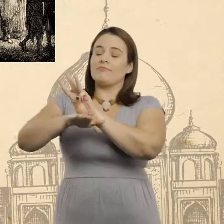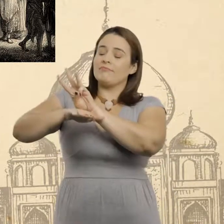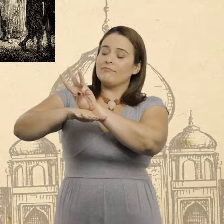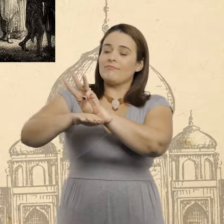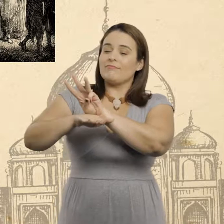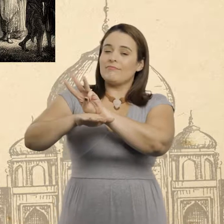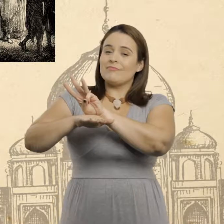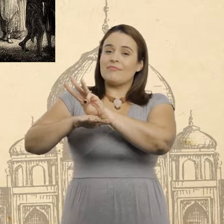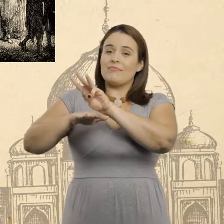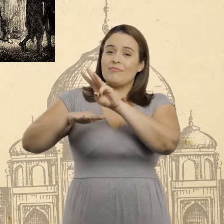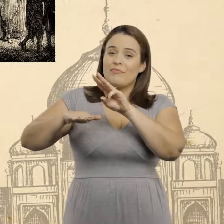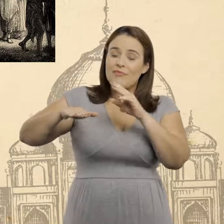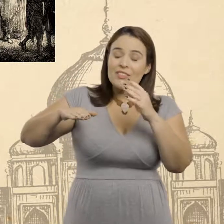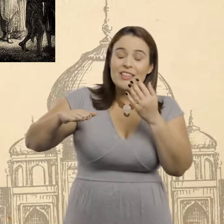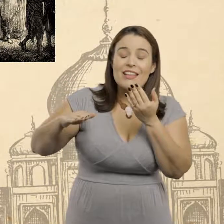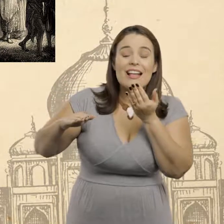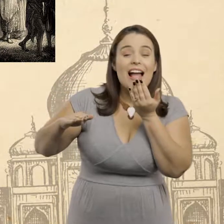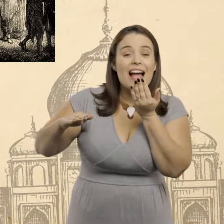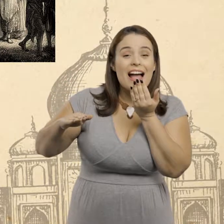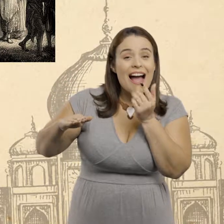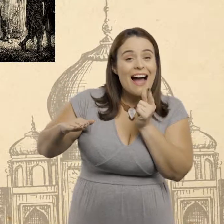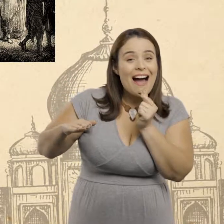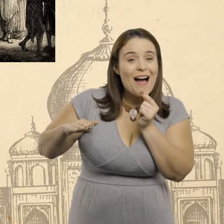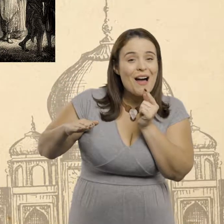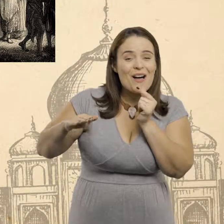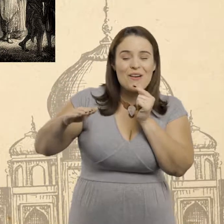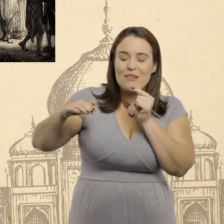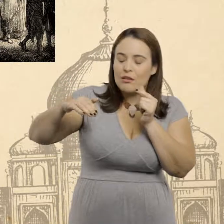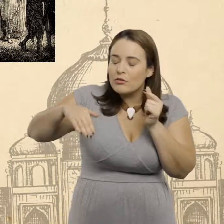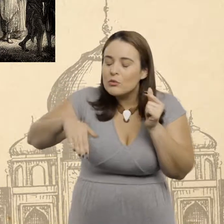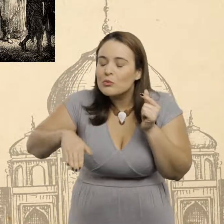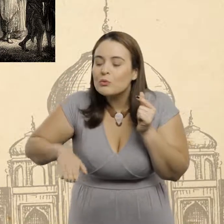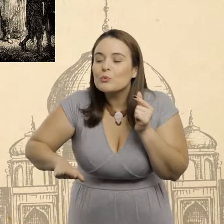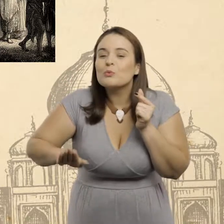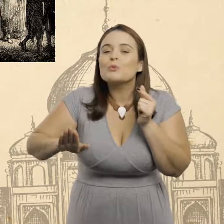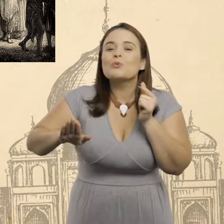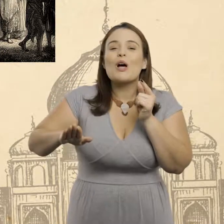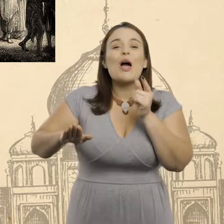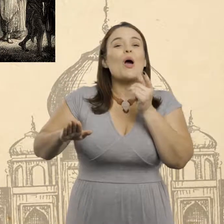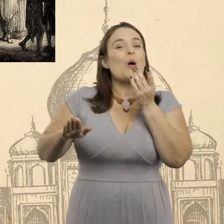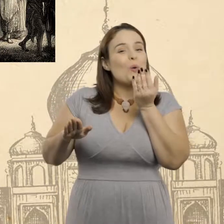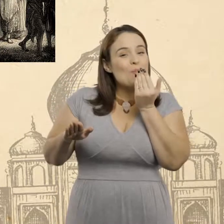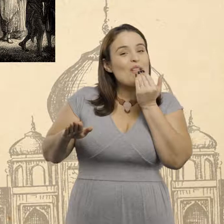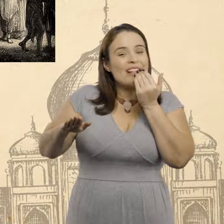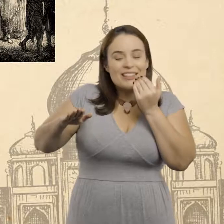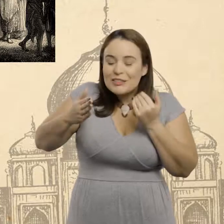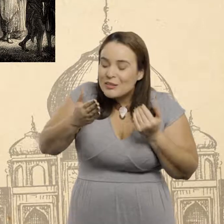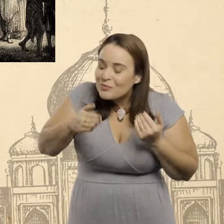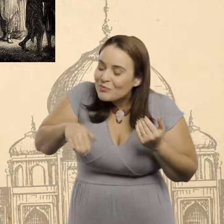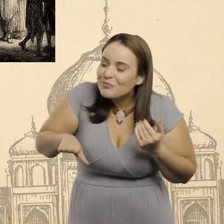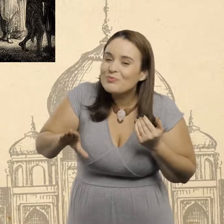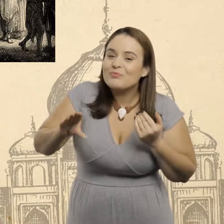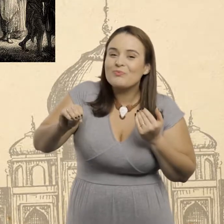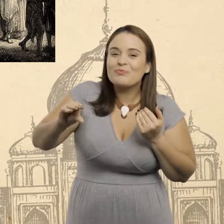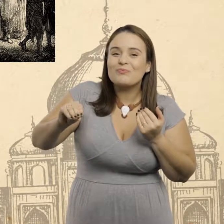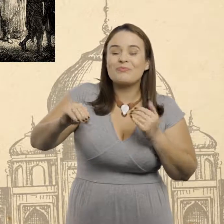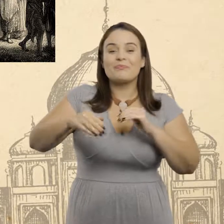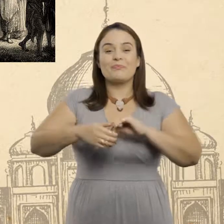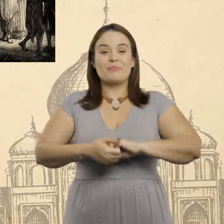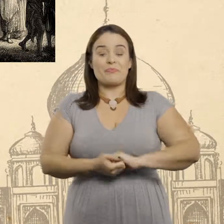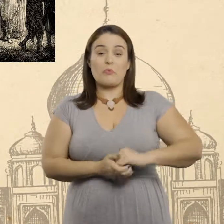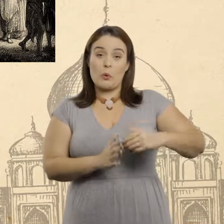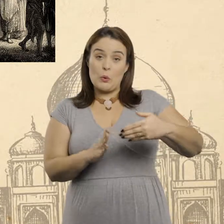para dar água e comida para o elefante. Eles descansaram por 1 hora e retomaram a viagem. No